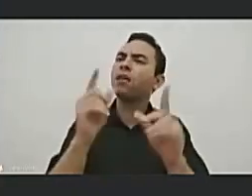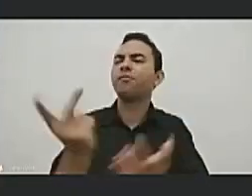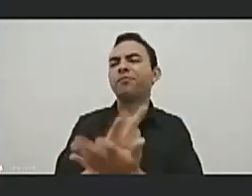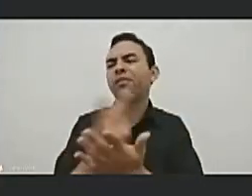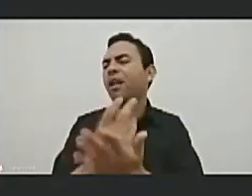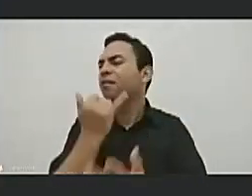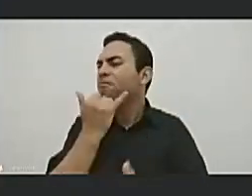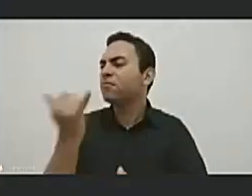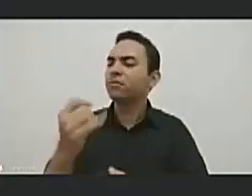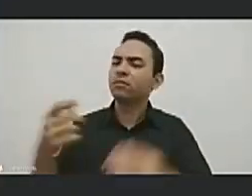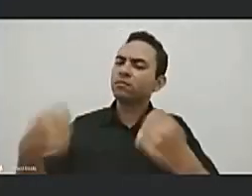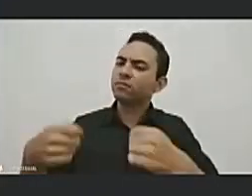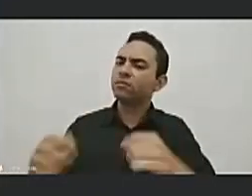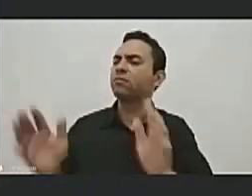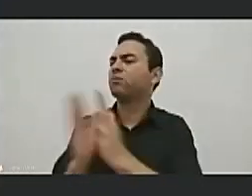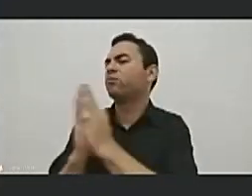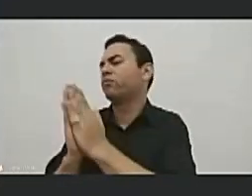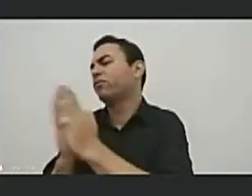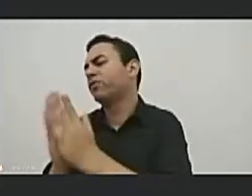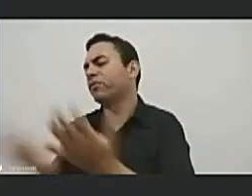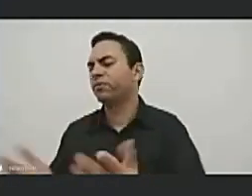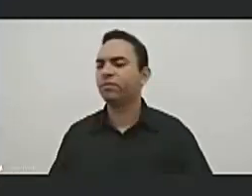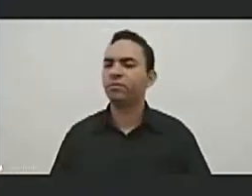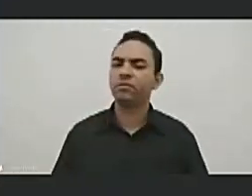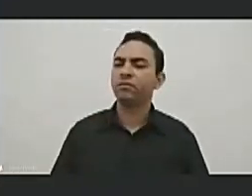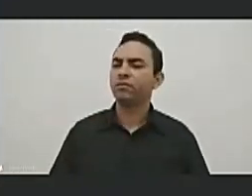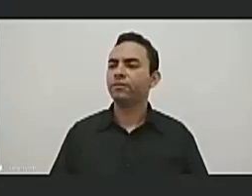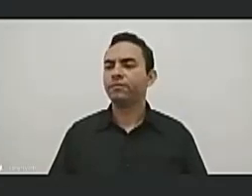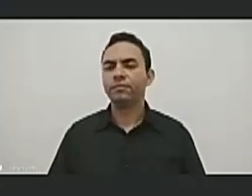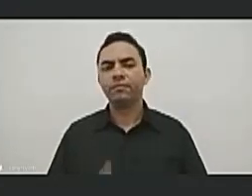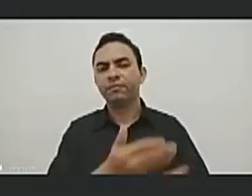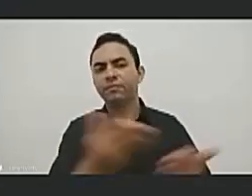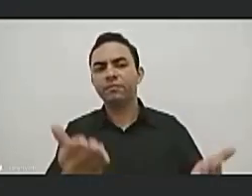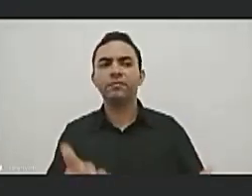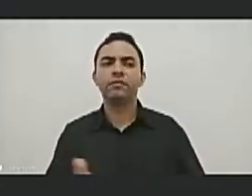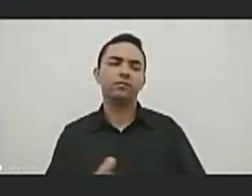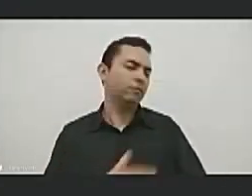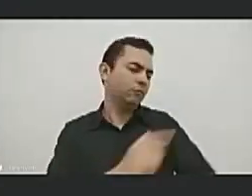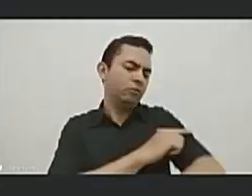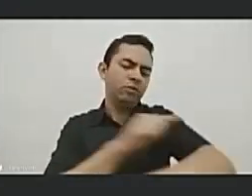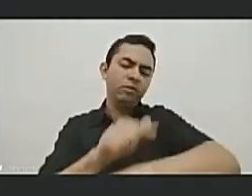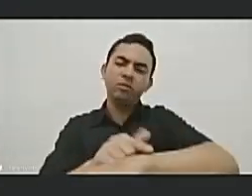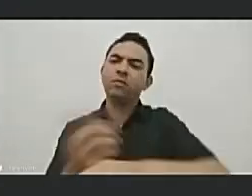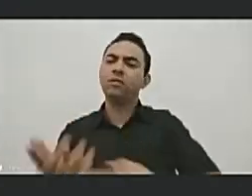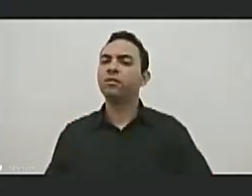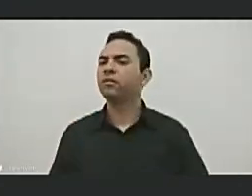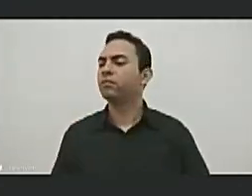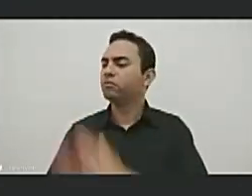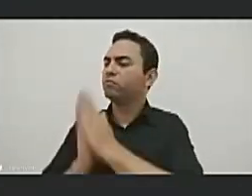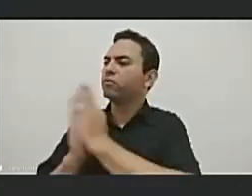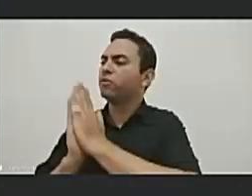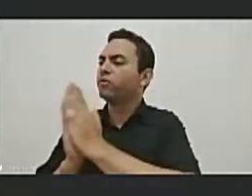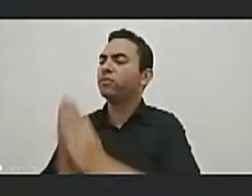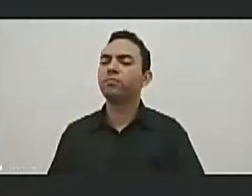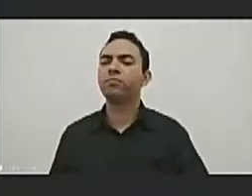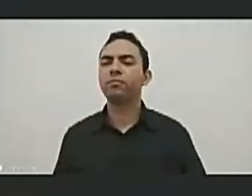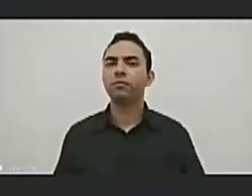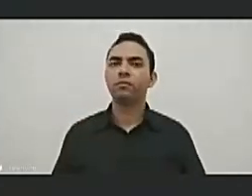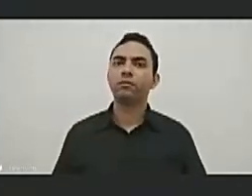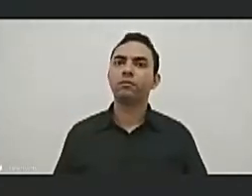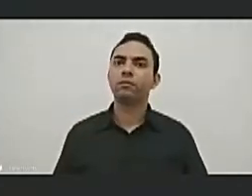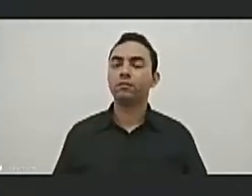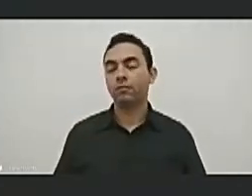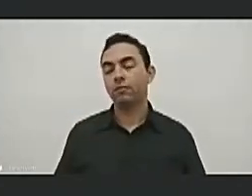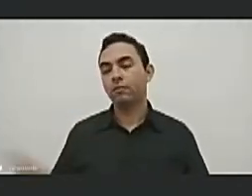des caso que você impôs a nossa Associação estávamos correndo como você colocou no vídeo